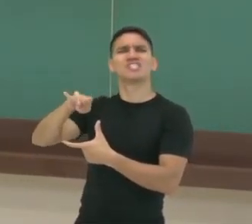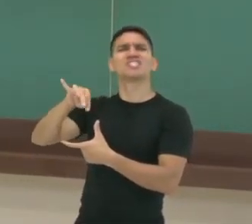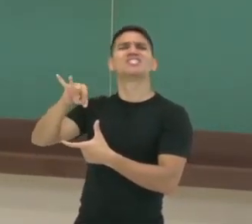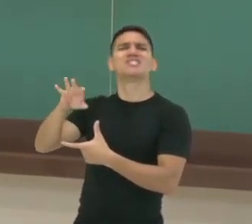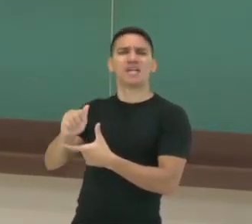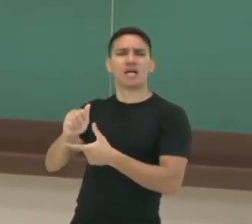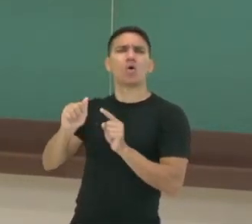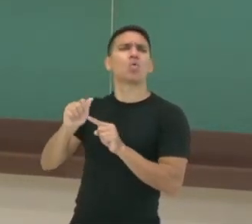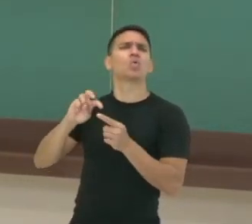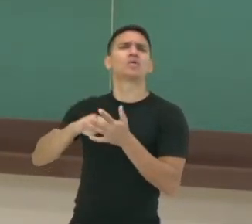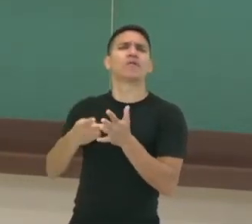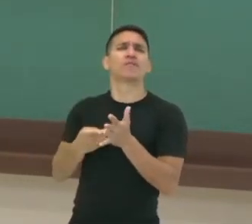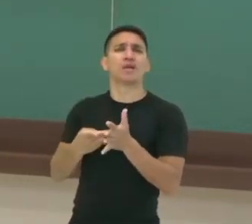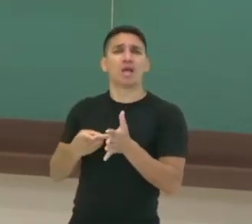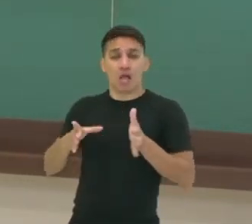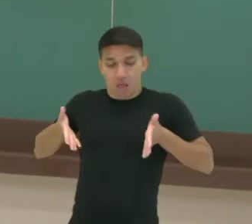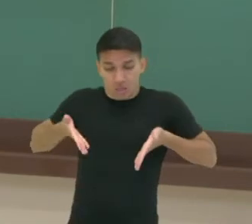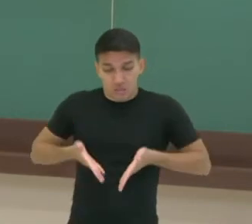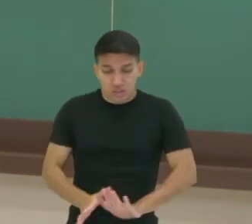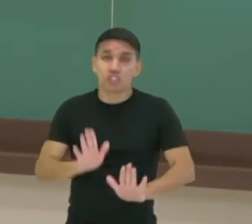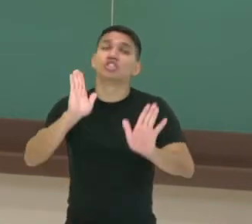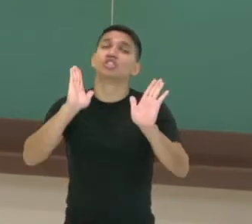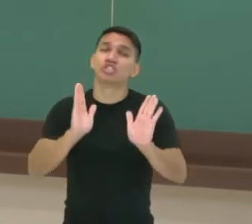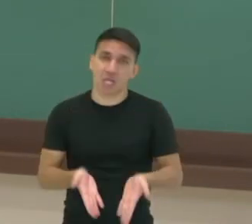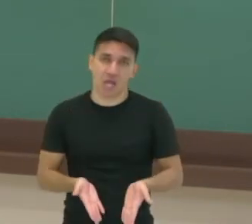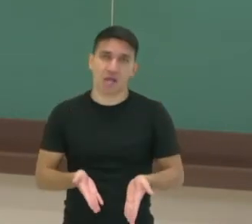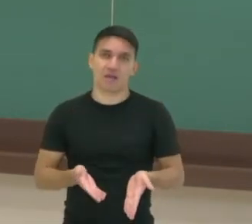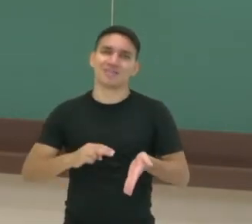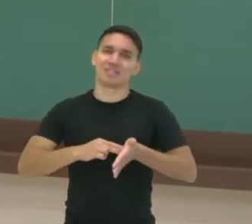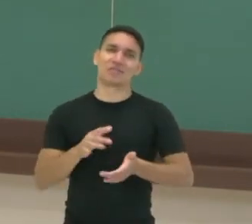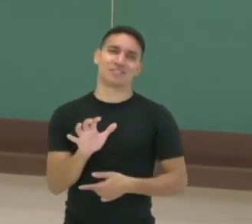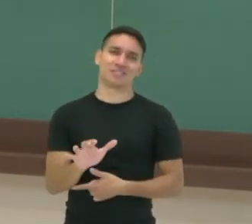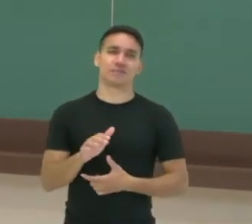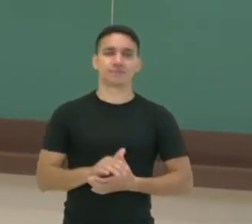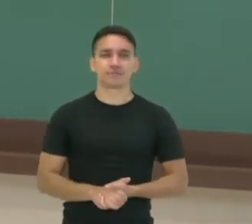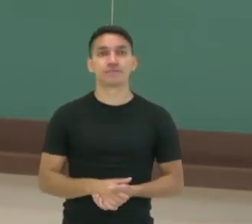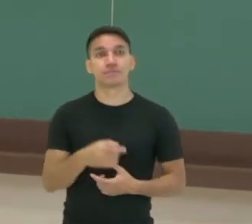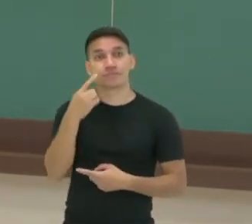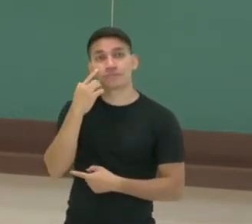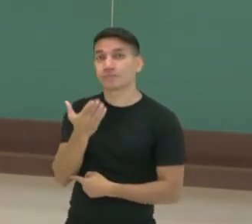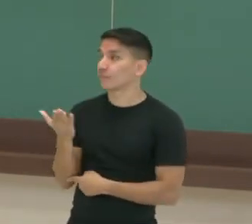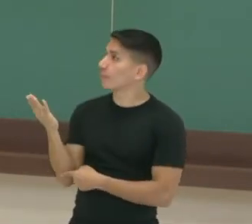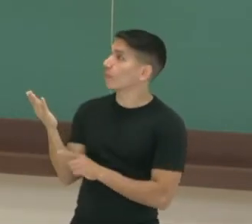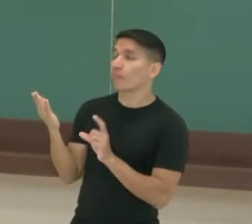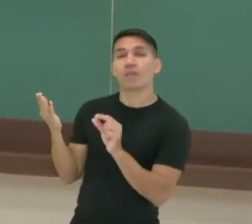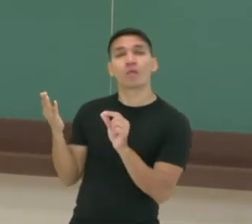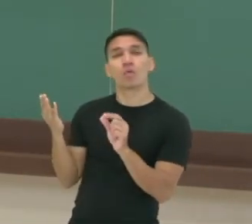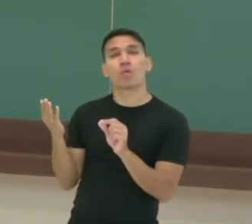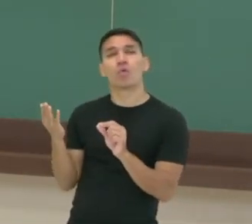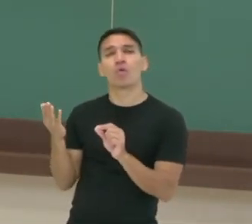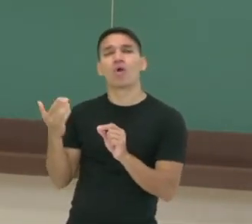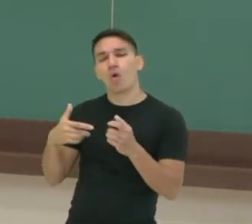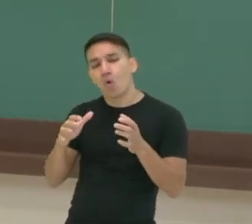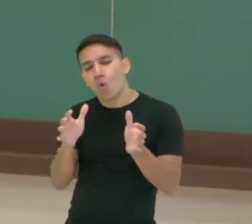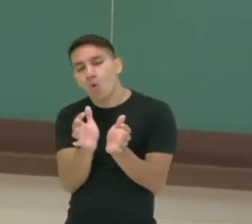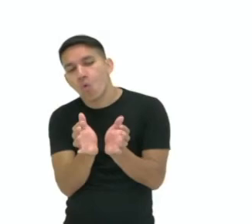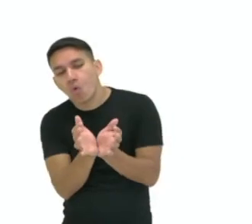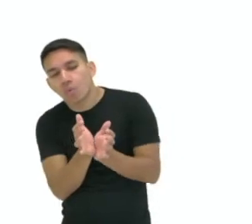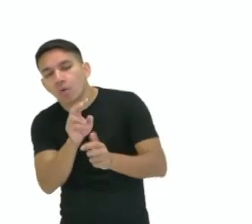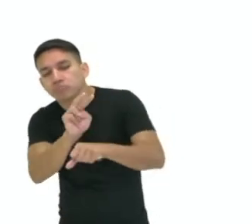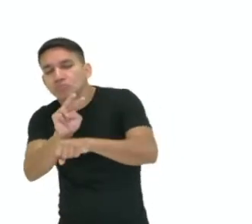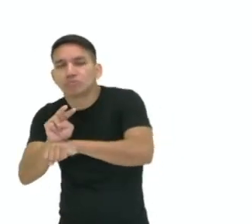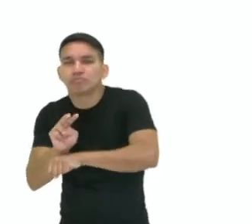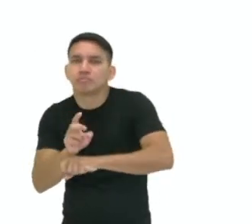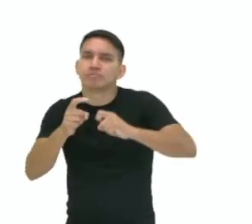com o nascimento, nasceu com esta situação. E veja que aqui nós temos uma equipe médica fazendo todo